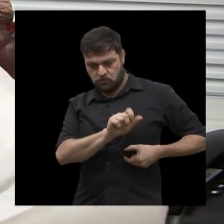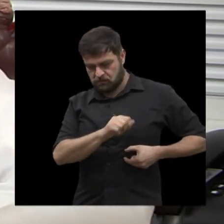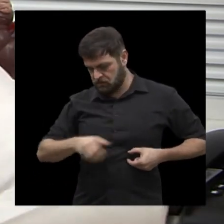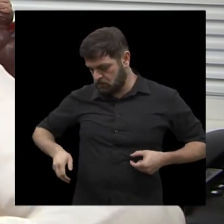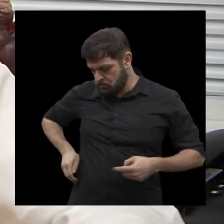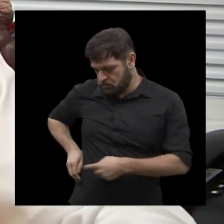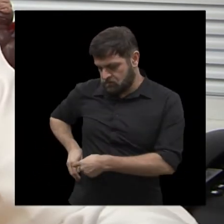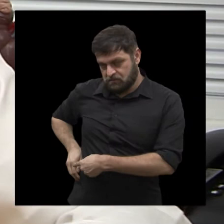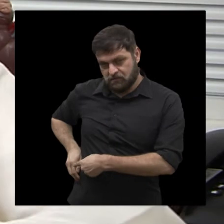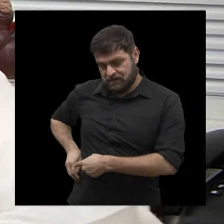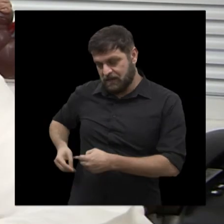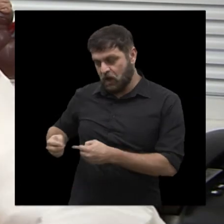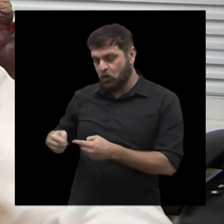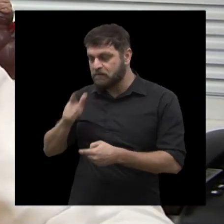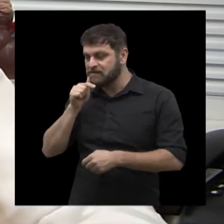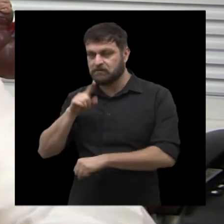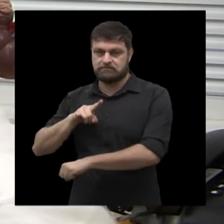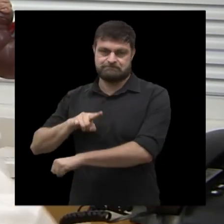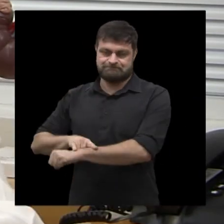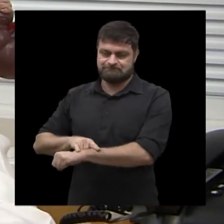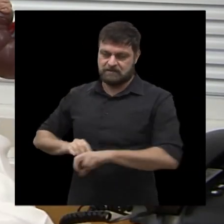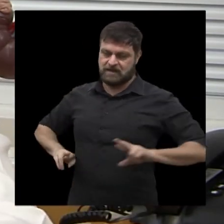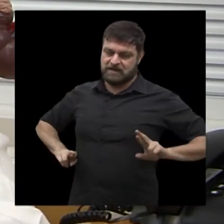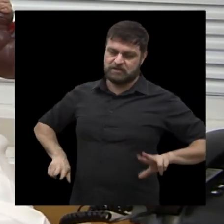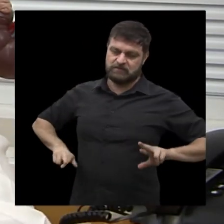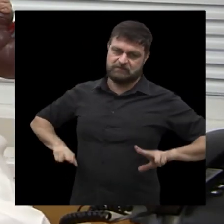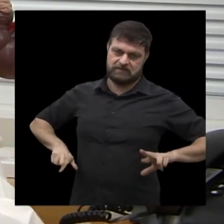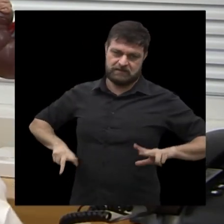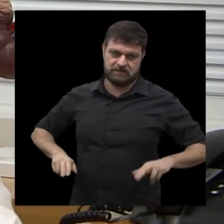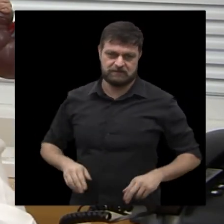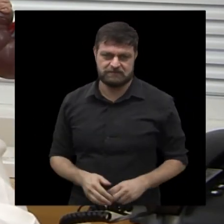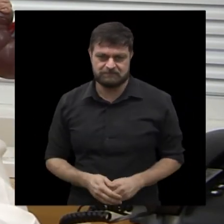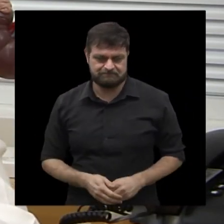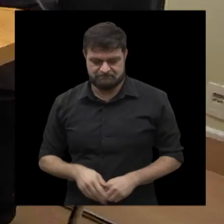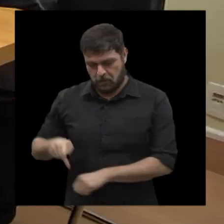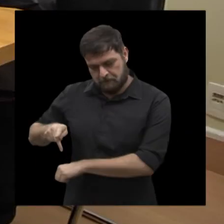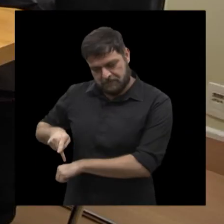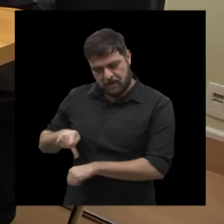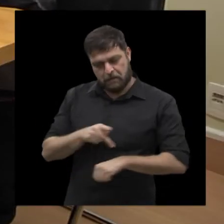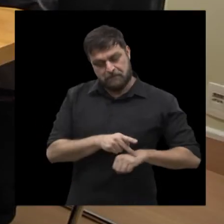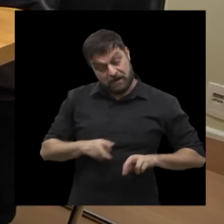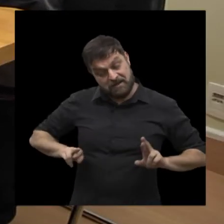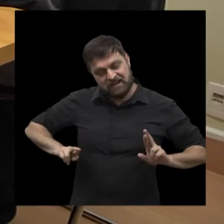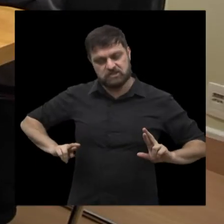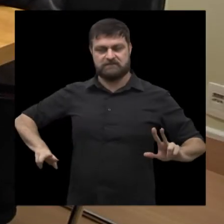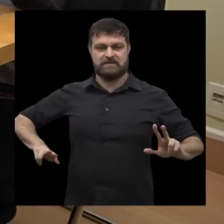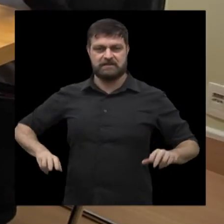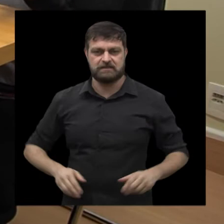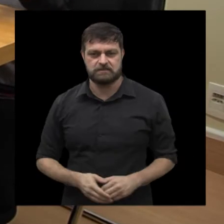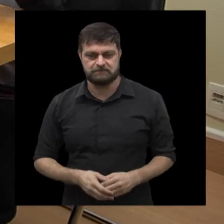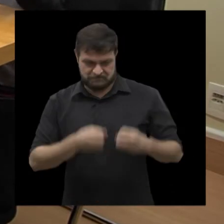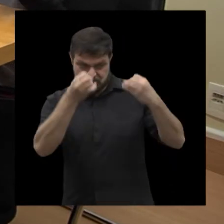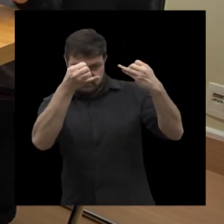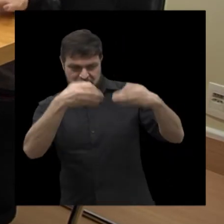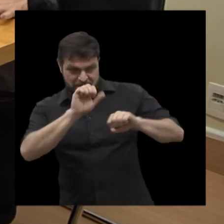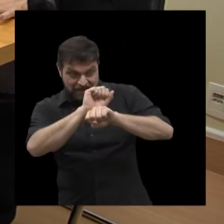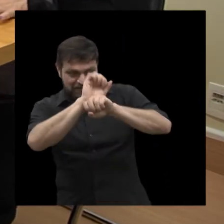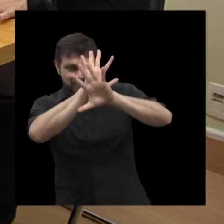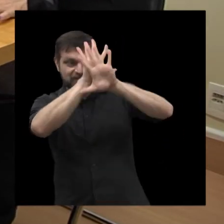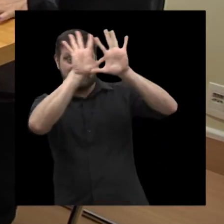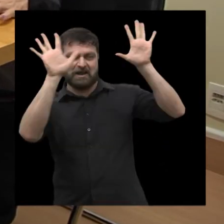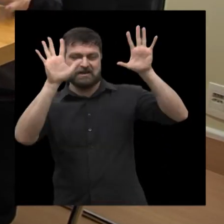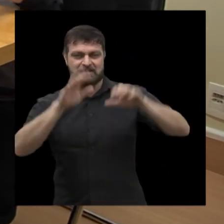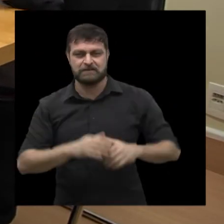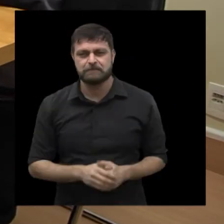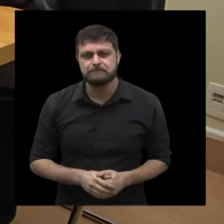outro, é o sistema urinário, é coisa completamente diferente. Nada a ver uma coisa com a outra. Está explicado então, está feita aí, né? Desfeita a